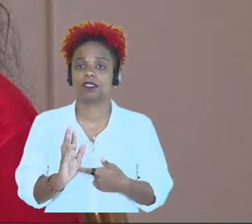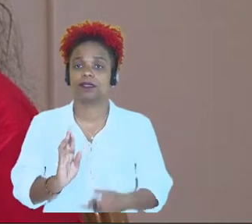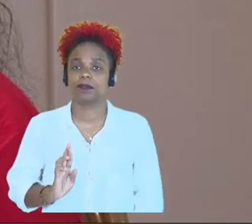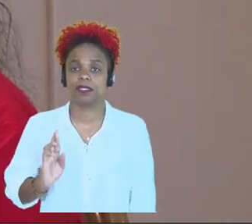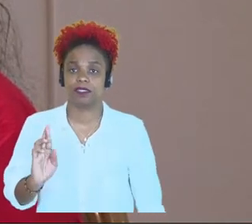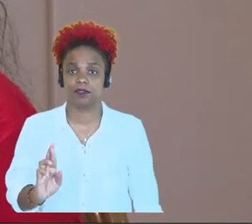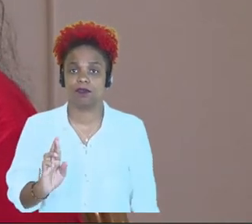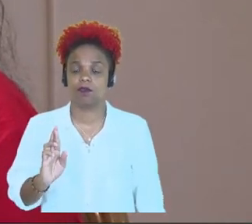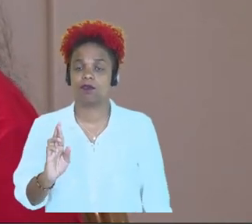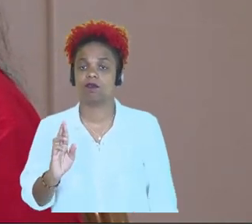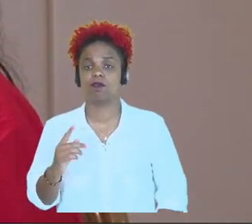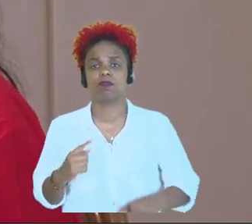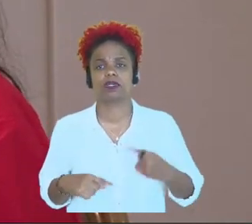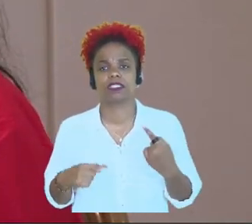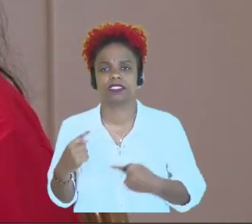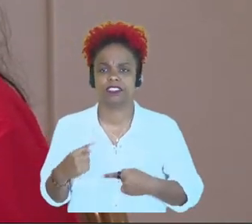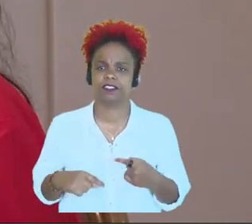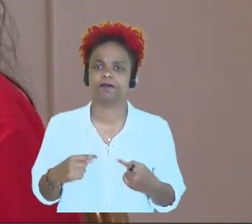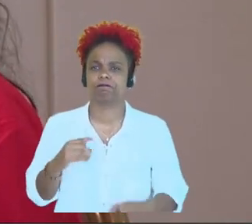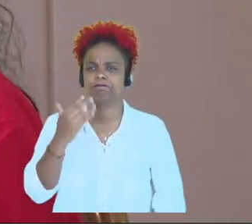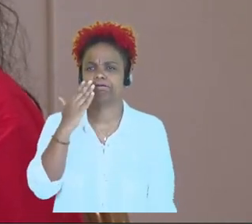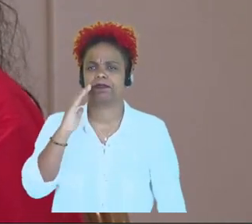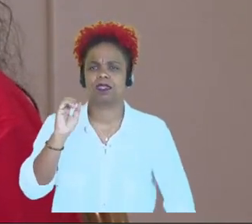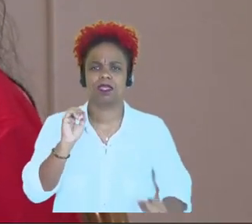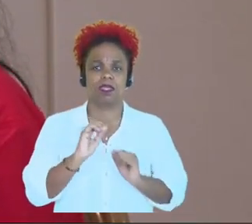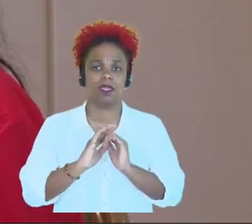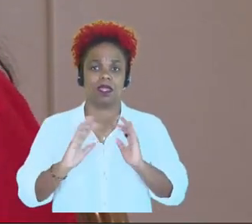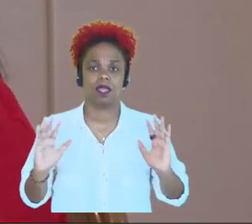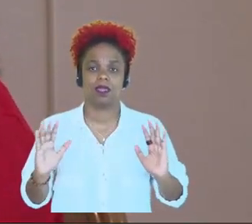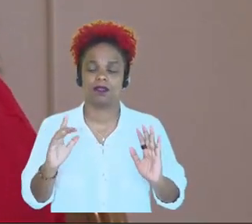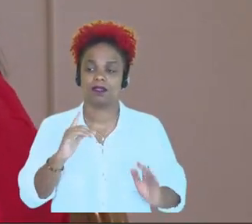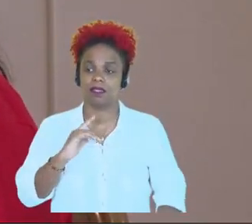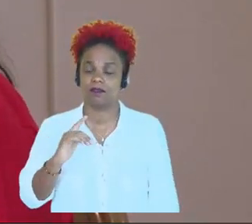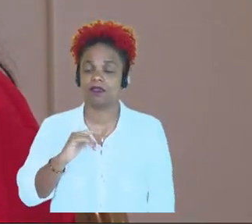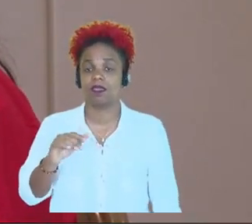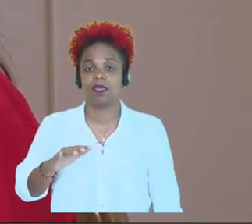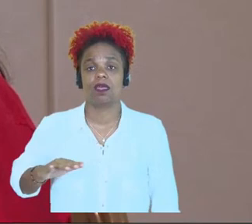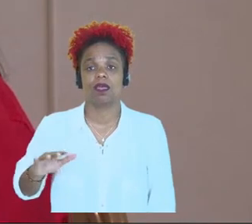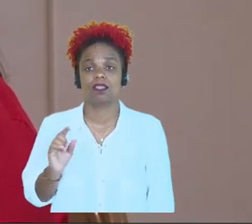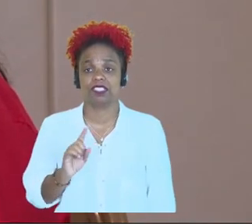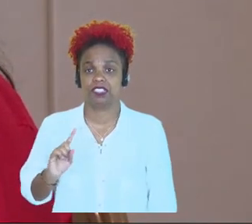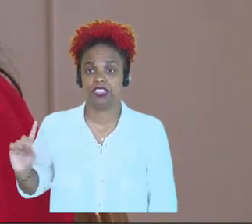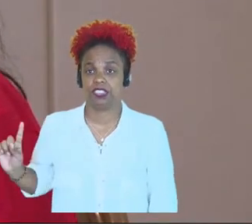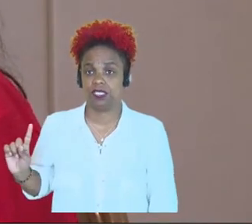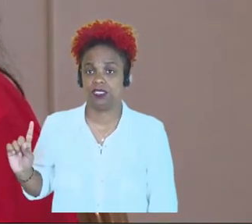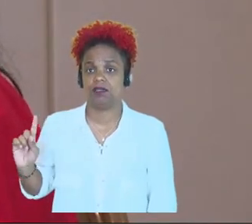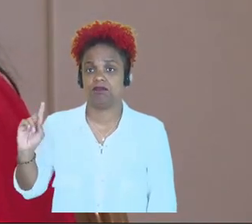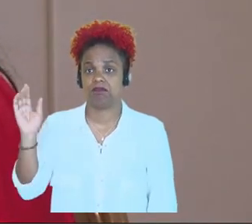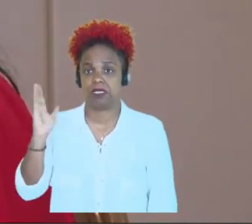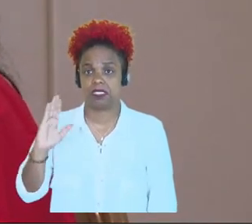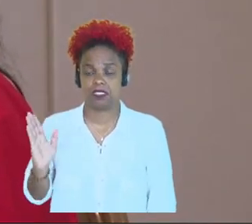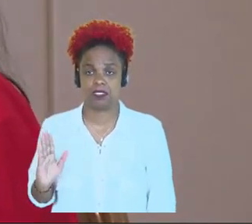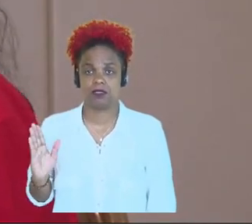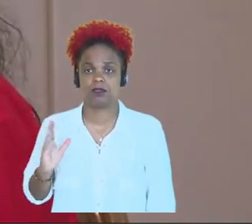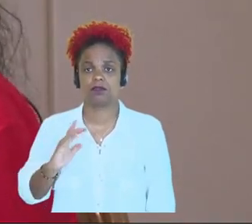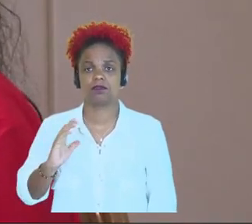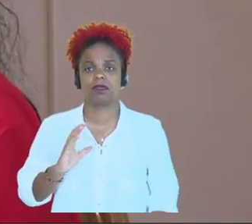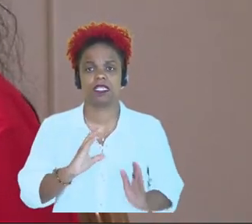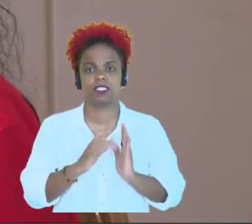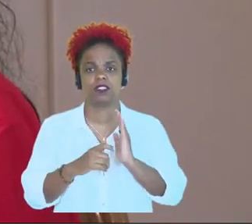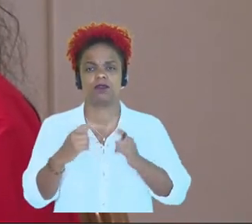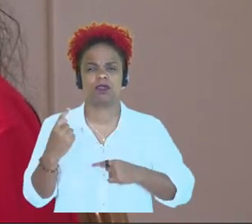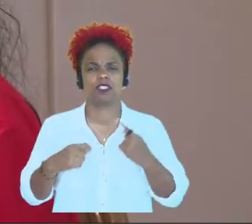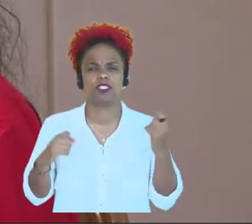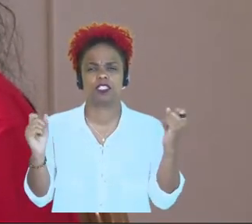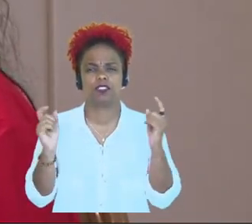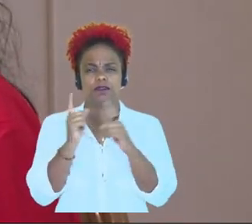representação política. E assim, eu entendo que, no campo da direita, no Brasil, os partidos políticos estão com uma